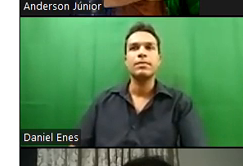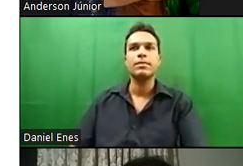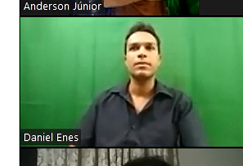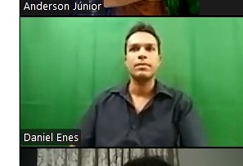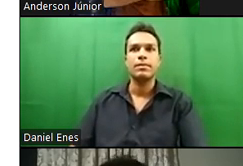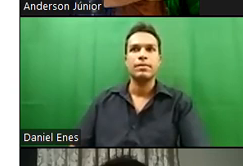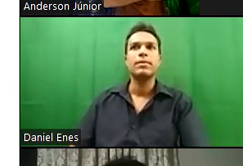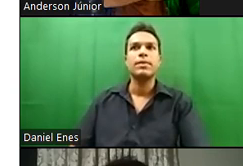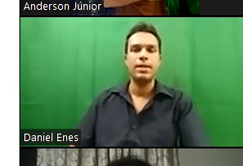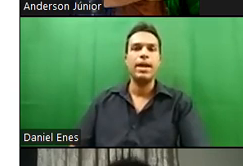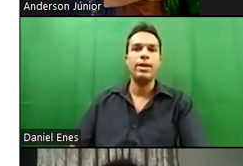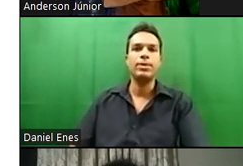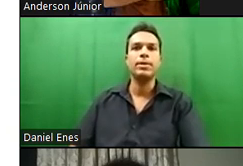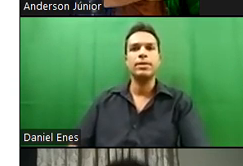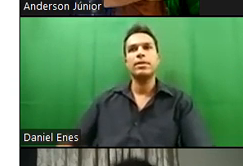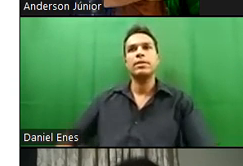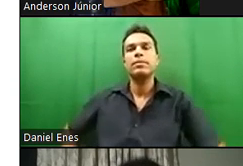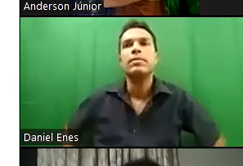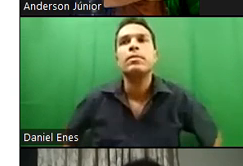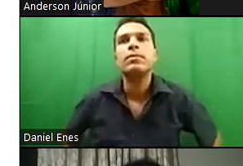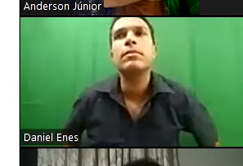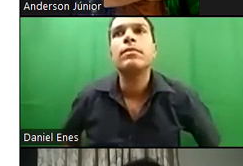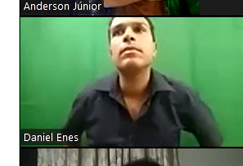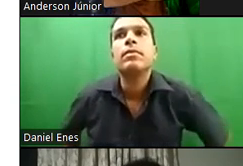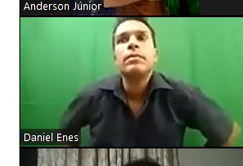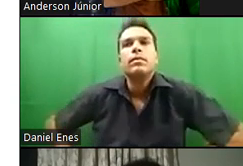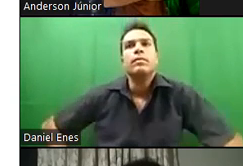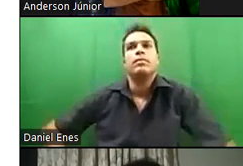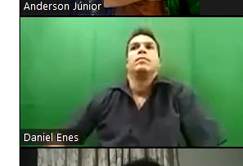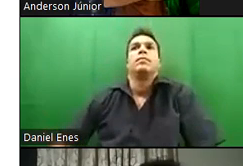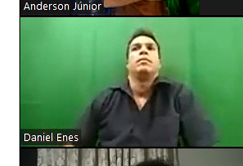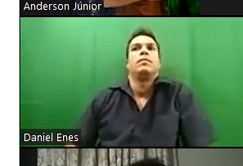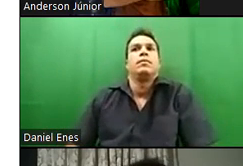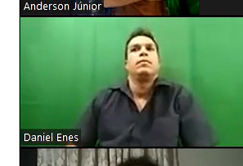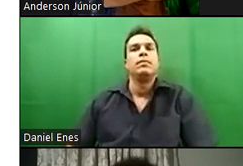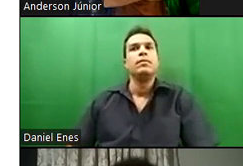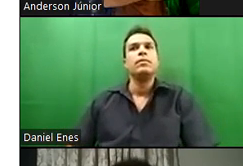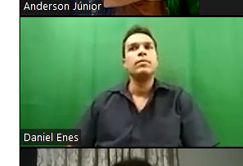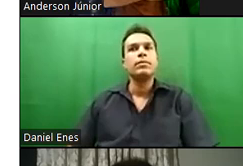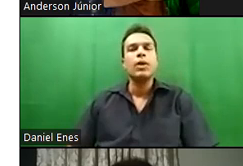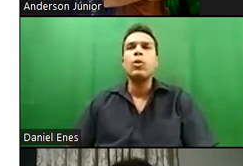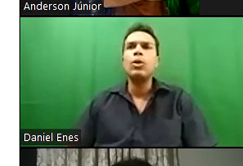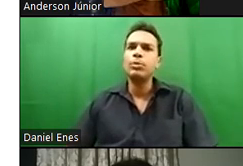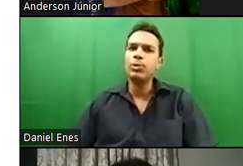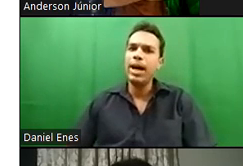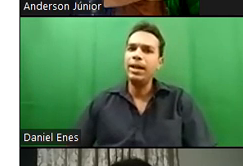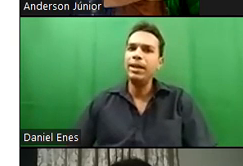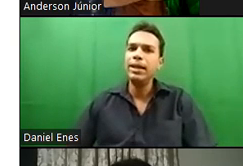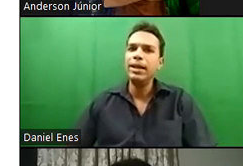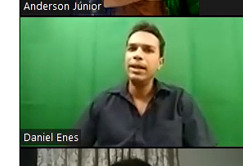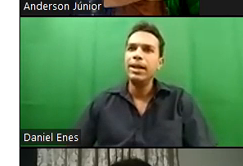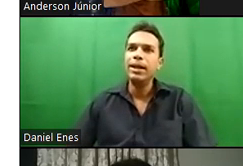do Rio de Janeiro. Eu, Certo. particularmente, moro em Muna, que é estado do Rio de Janeiro. Qual o nome do